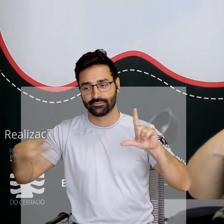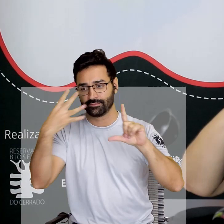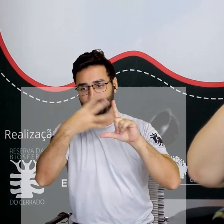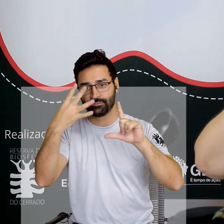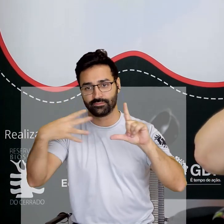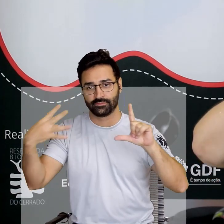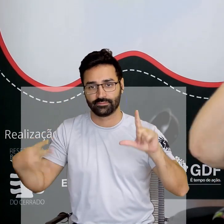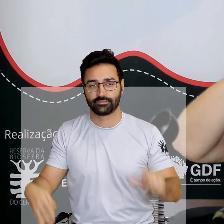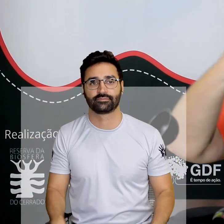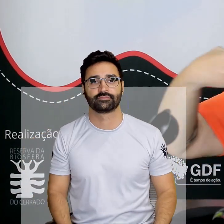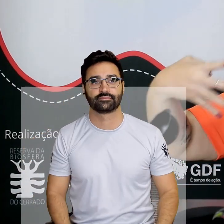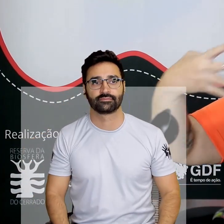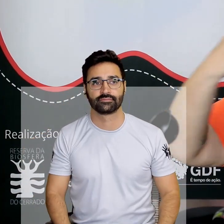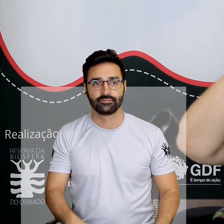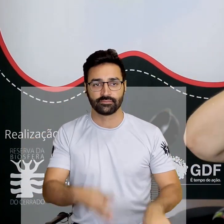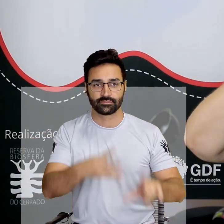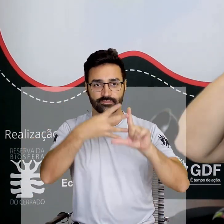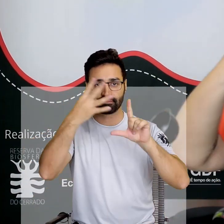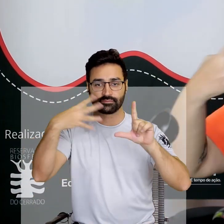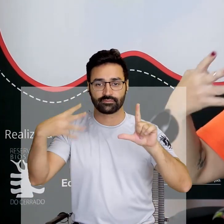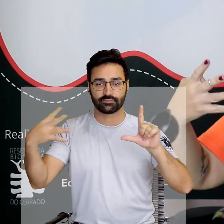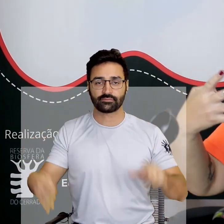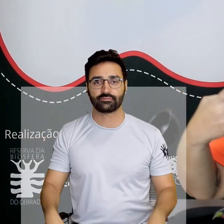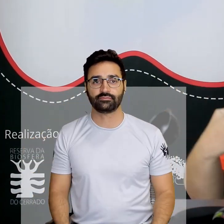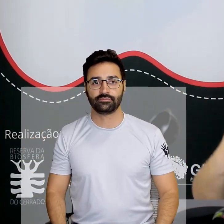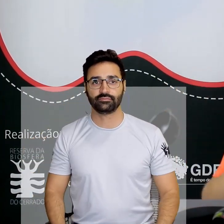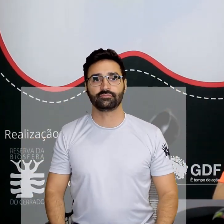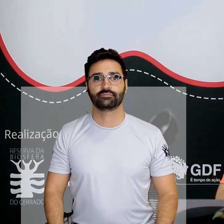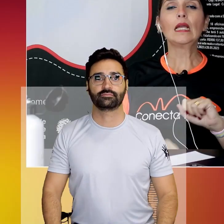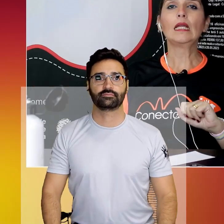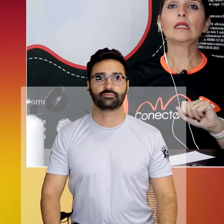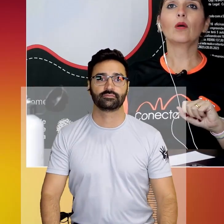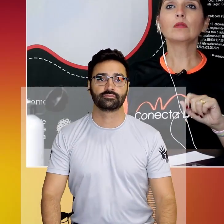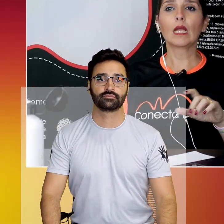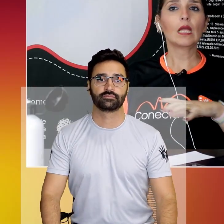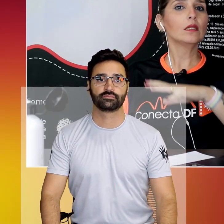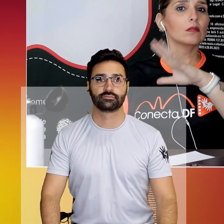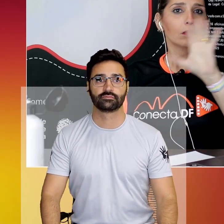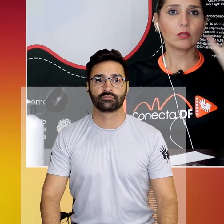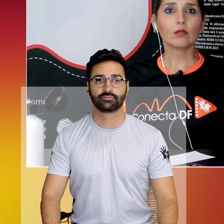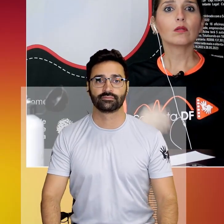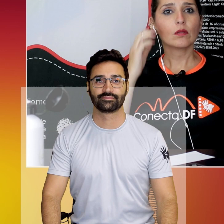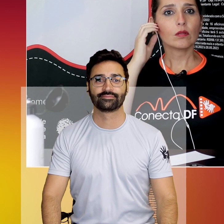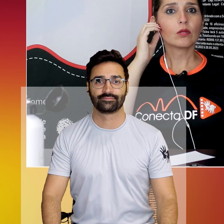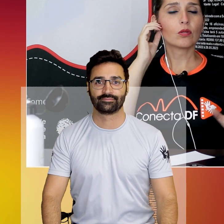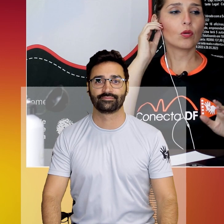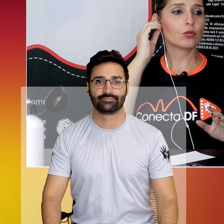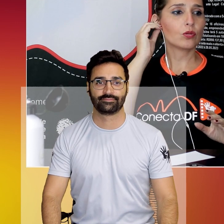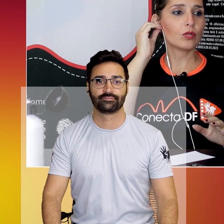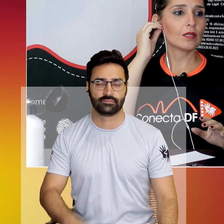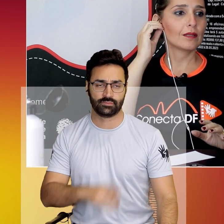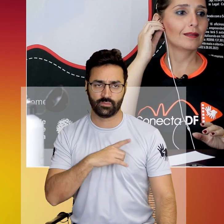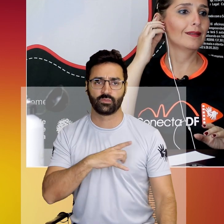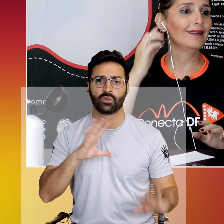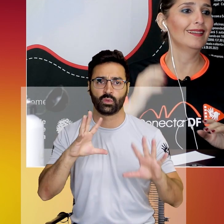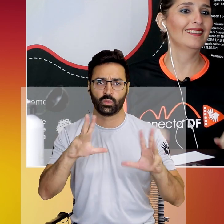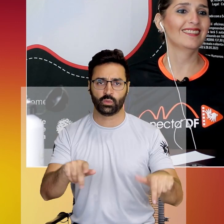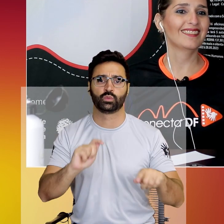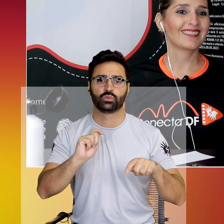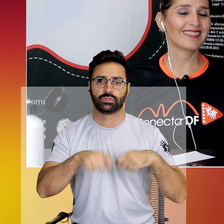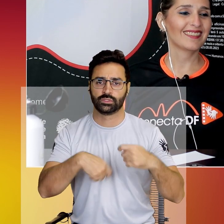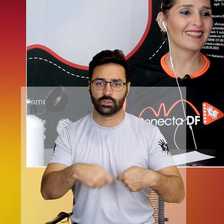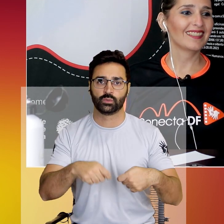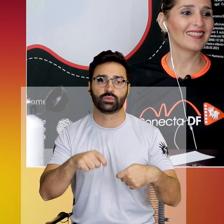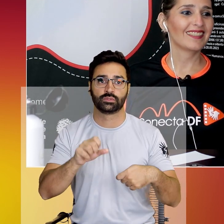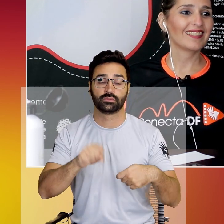Tá? Então, esse é o sinal. LGBTQIA+. Aham. Eu Então, gostei de tem saber. todos.